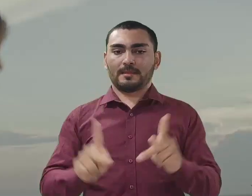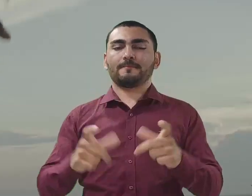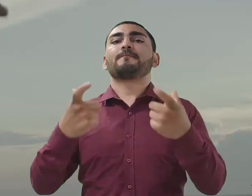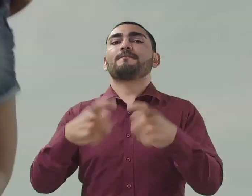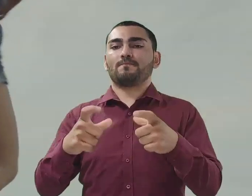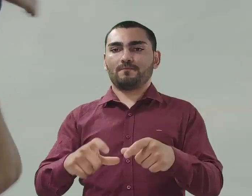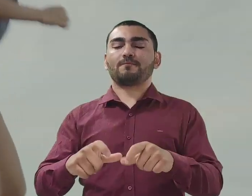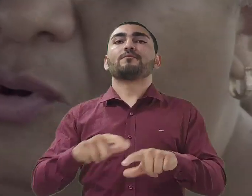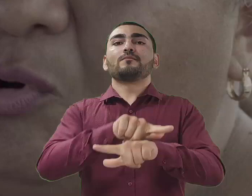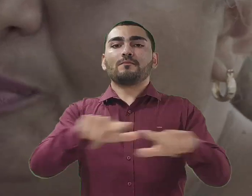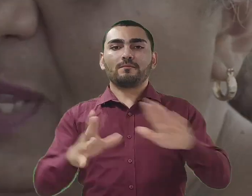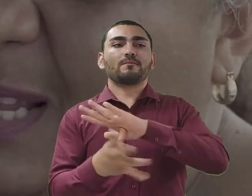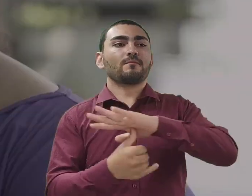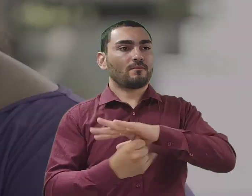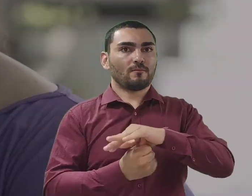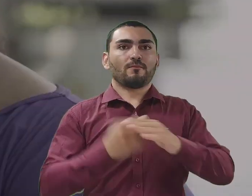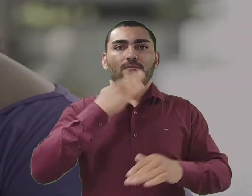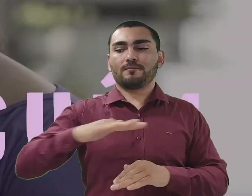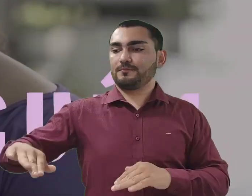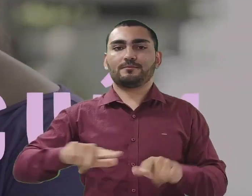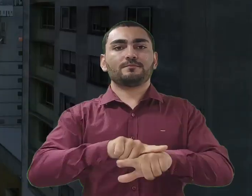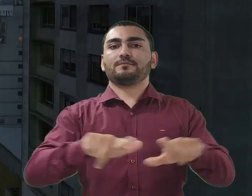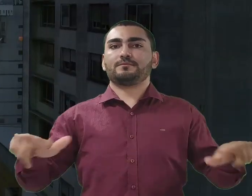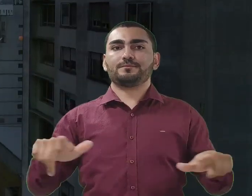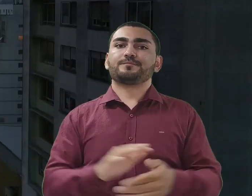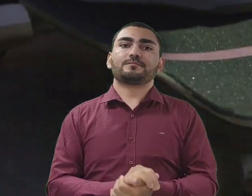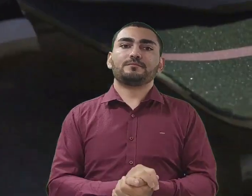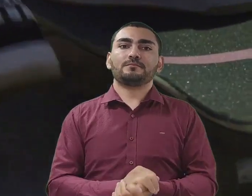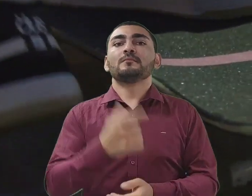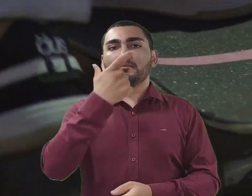é esse, onde a gente não roube a infância de ninguém.